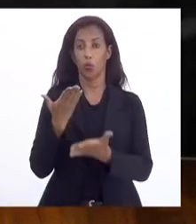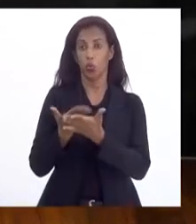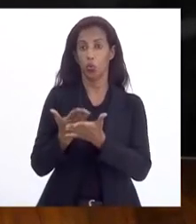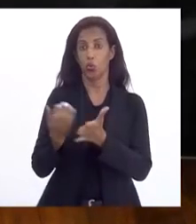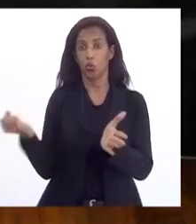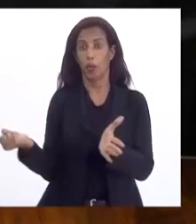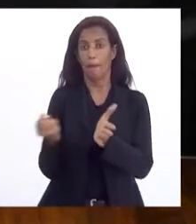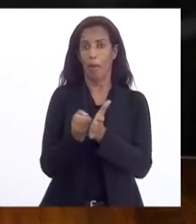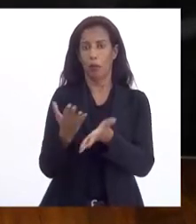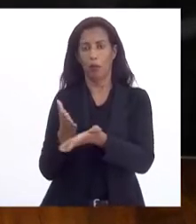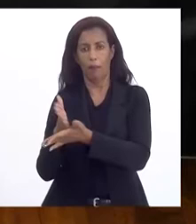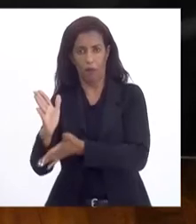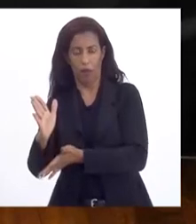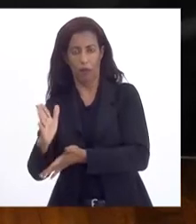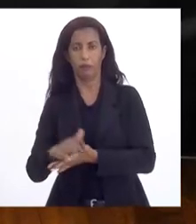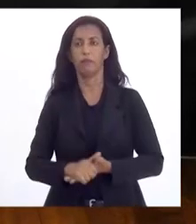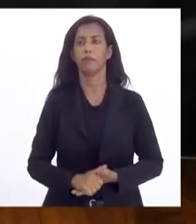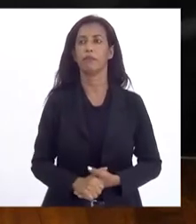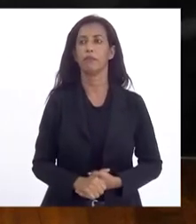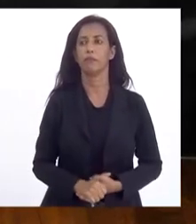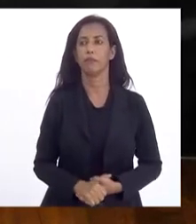impacto. Aprovado.